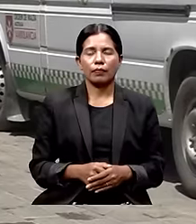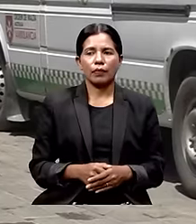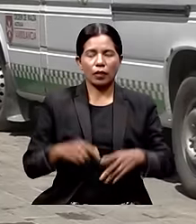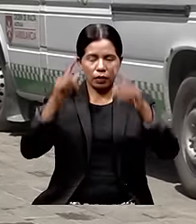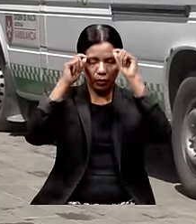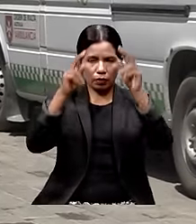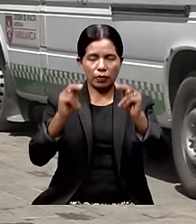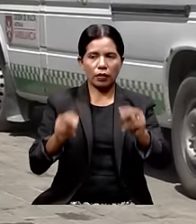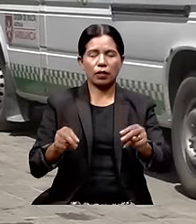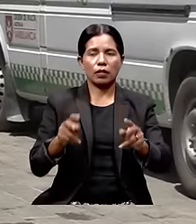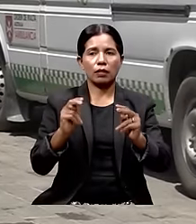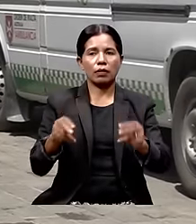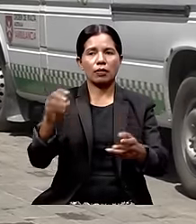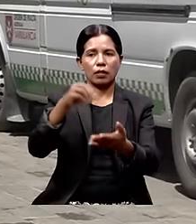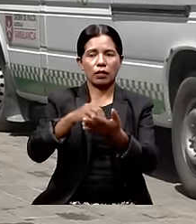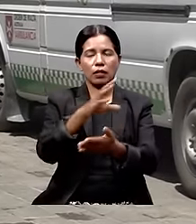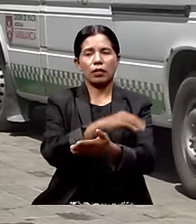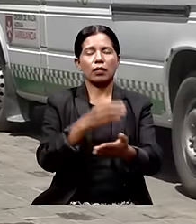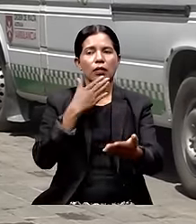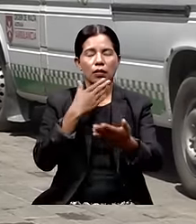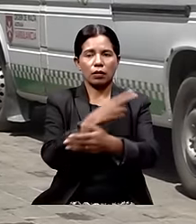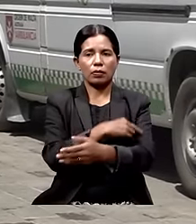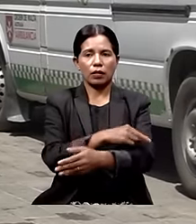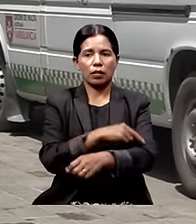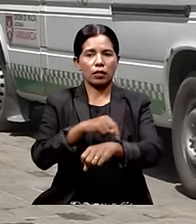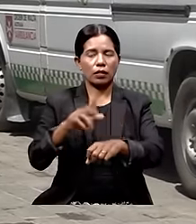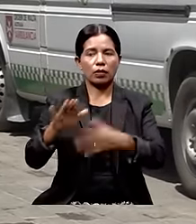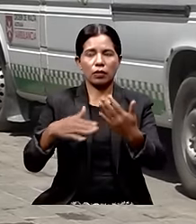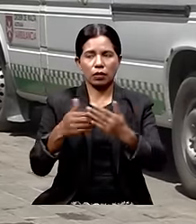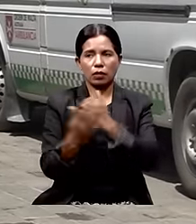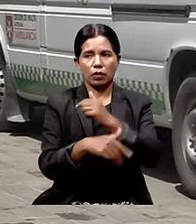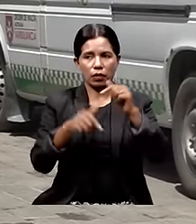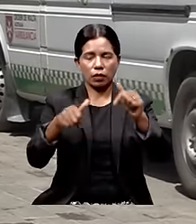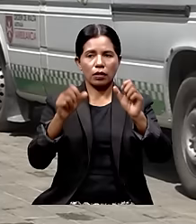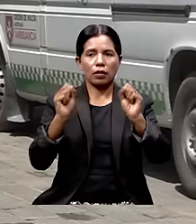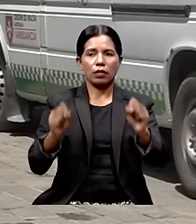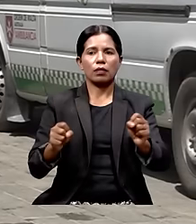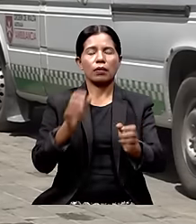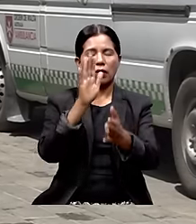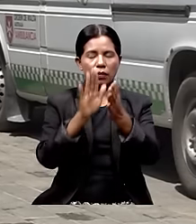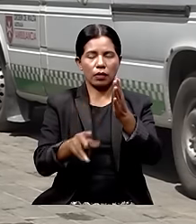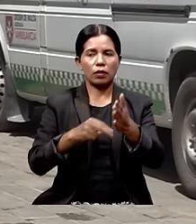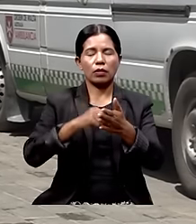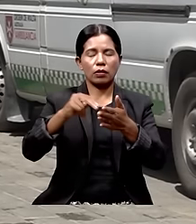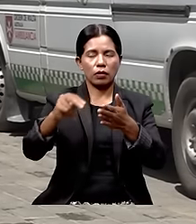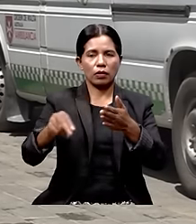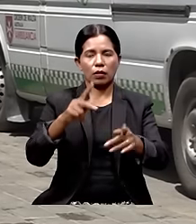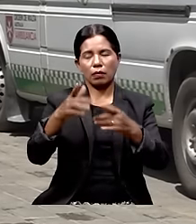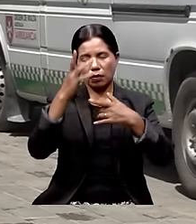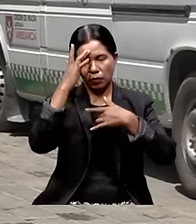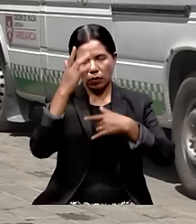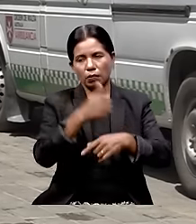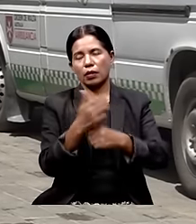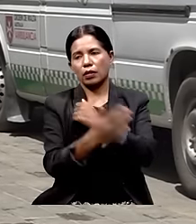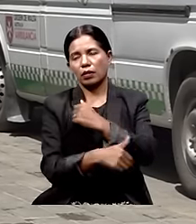Timor-Leste precisa ter esse investimento adequado no Hospital Nacional Sira Rai Larang, pode não nebel a menos número de transferência de paciente para Rai